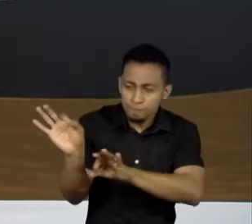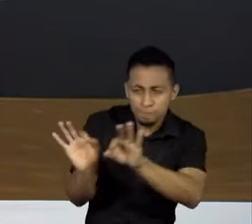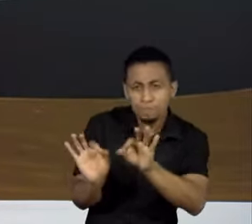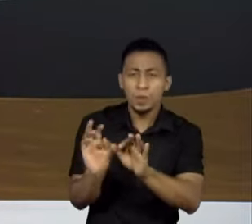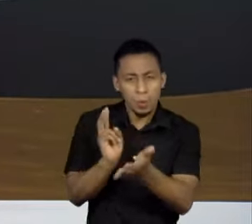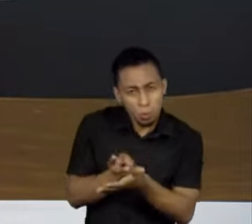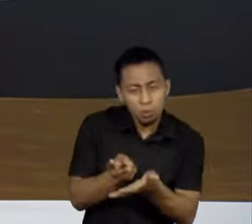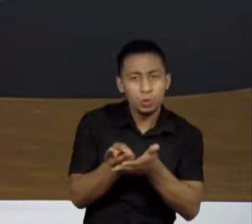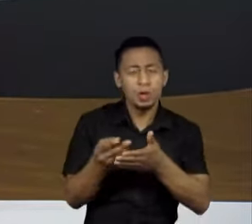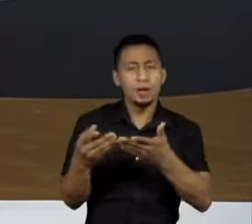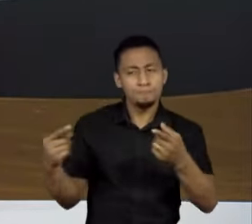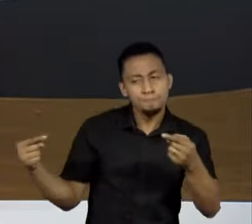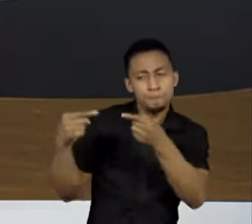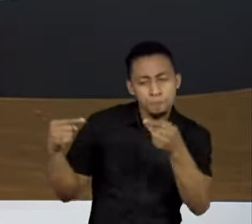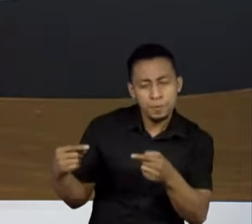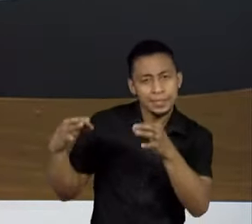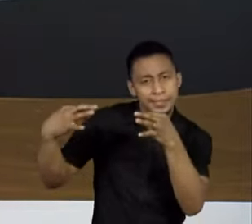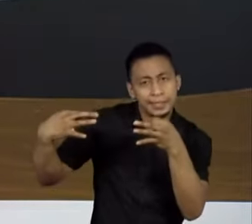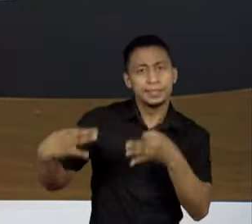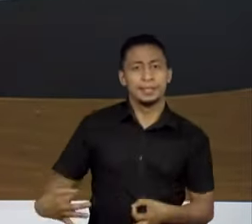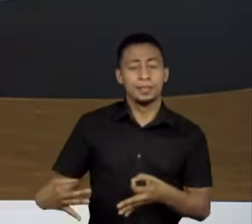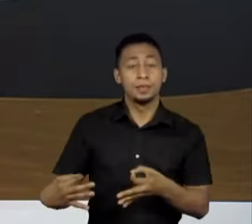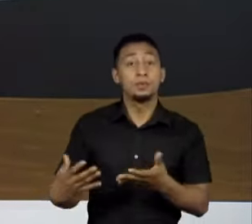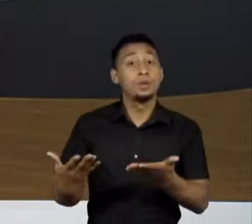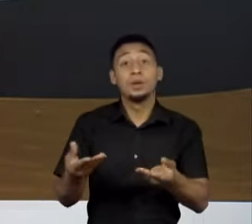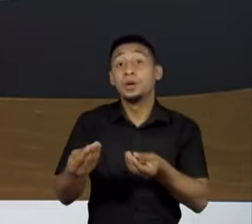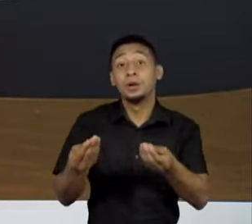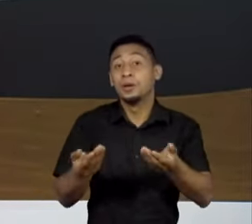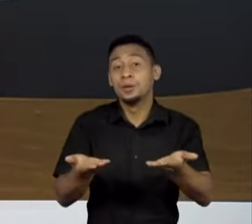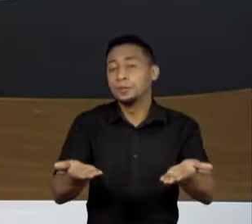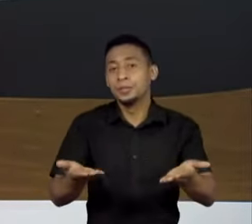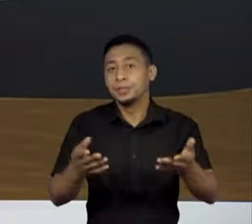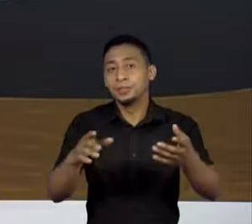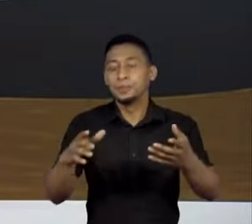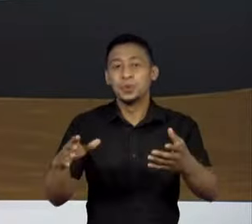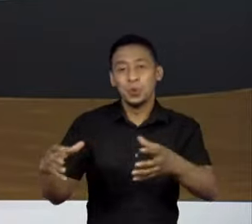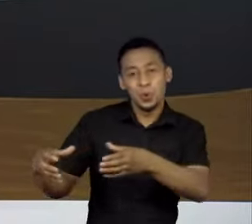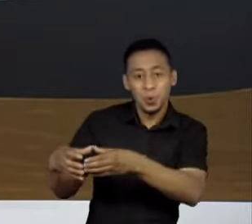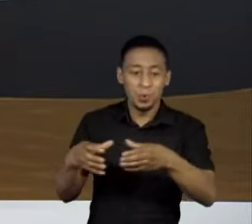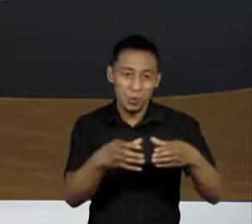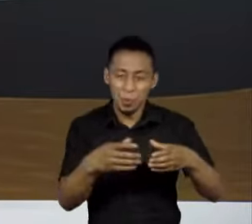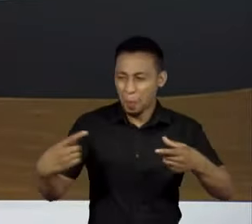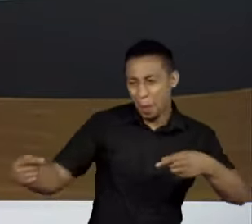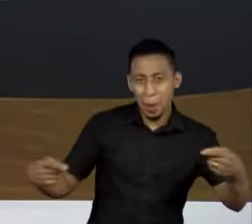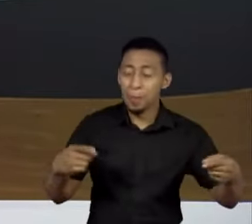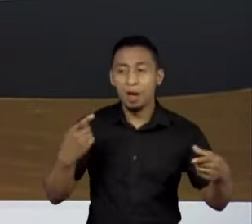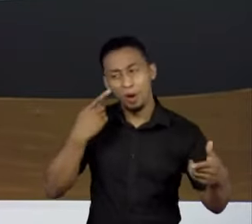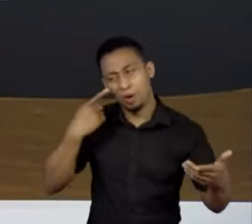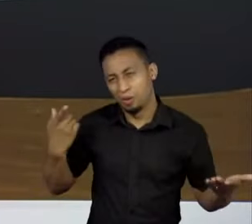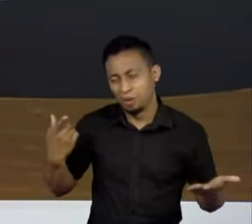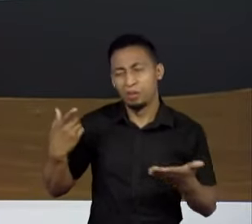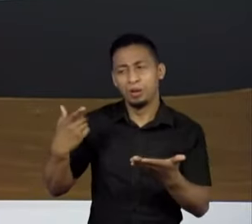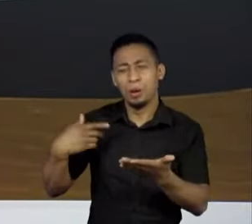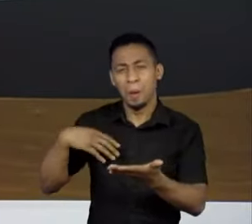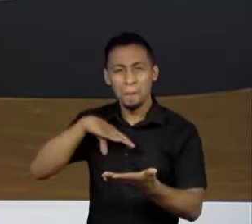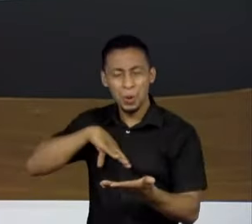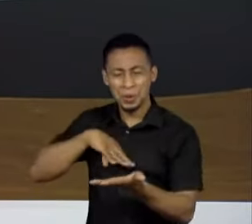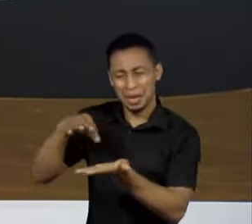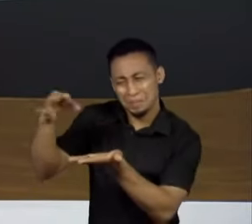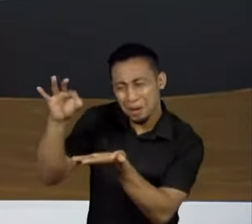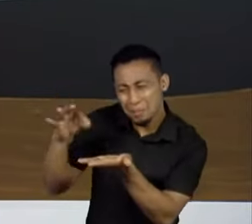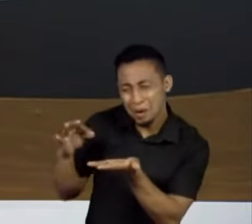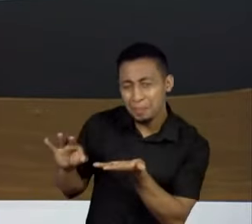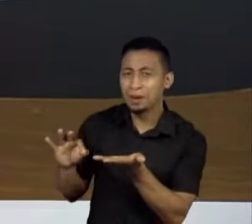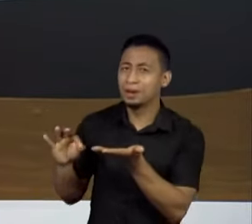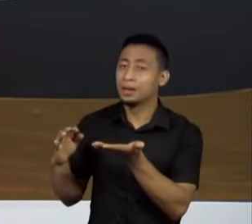esse respeito e como você vê as duas correntes que se digladiam nesse debate, a que acha que corrigir o português seria uma